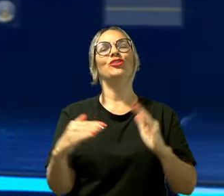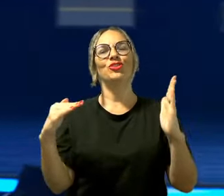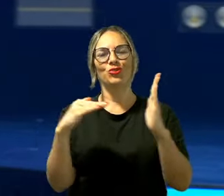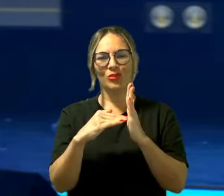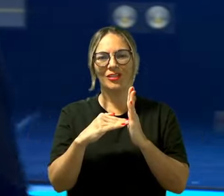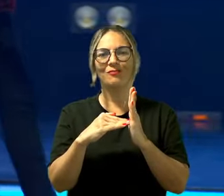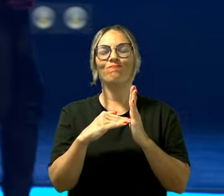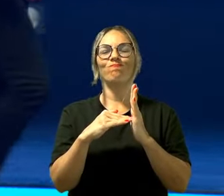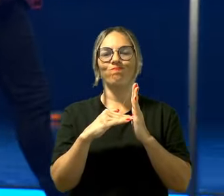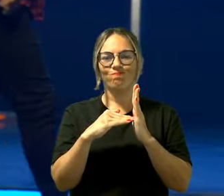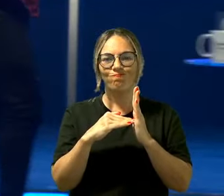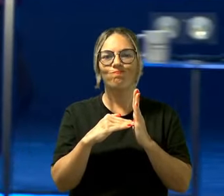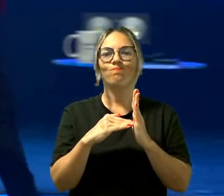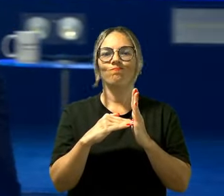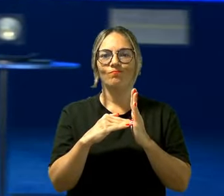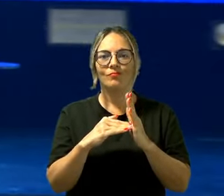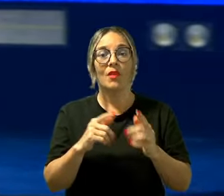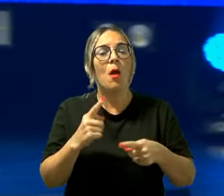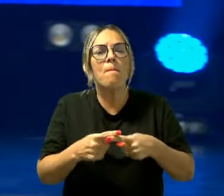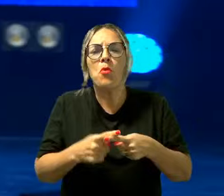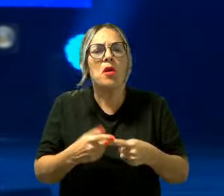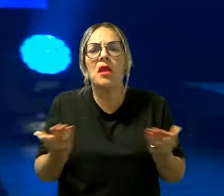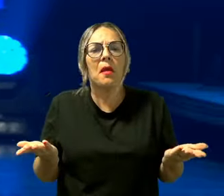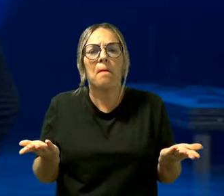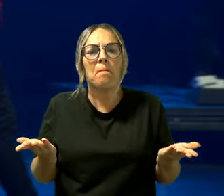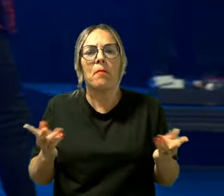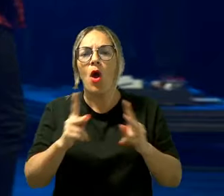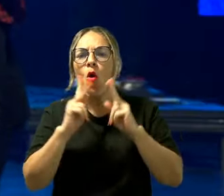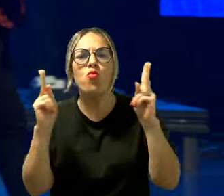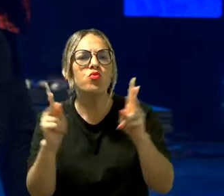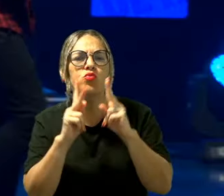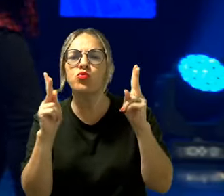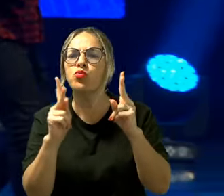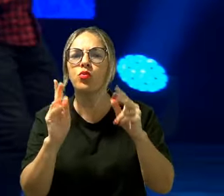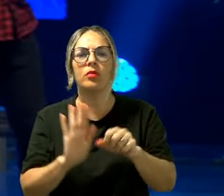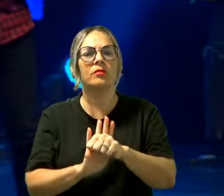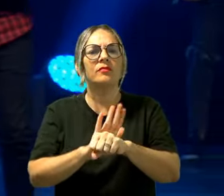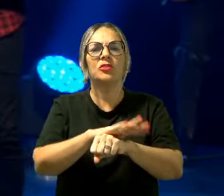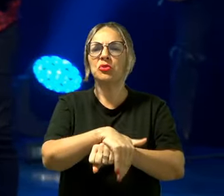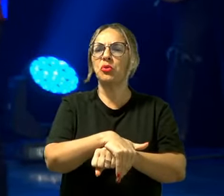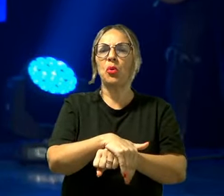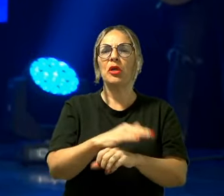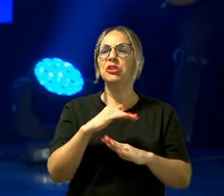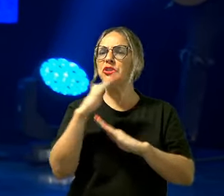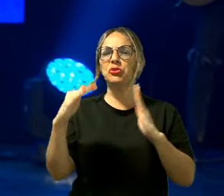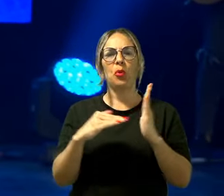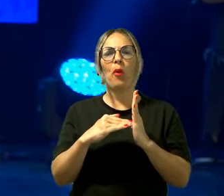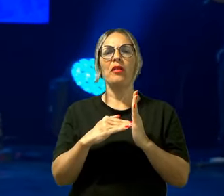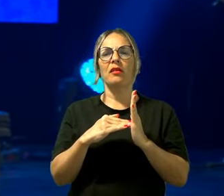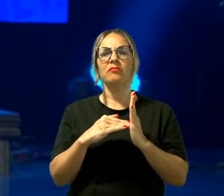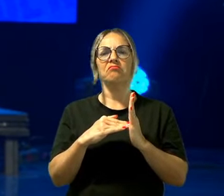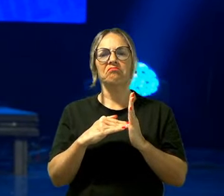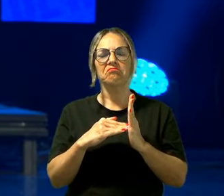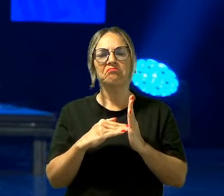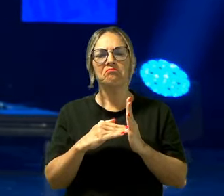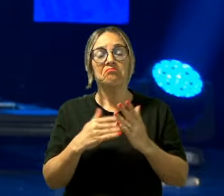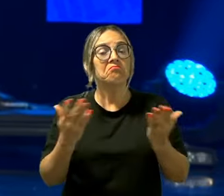Por que que esse vento sopra a noite toda? Porque enquanto o vento vem do outro